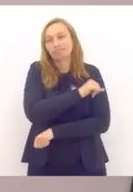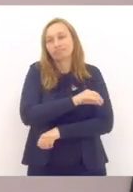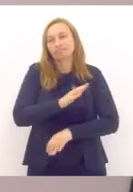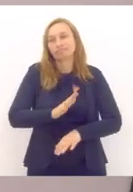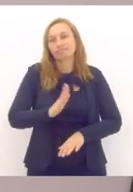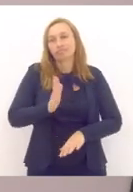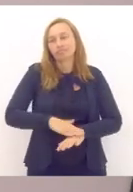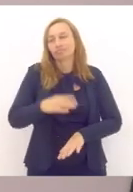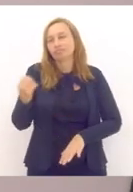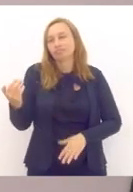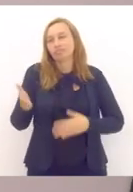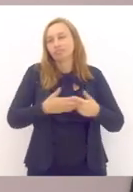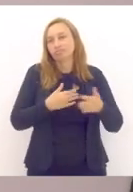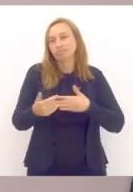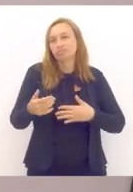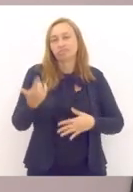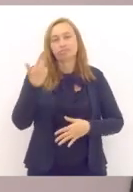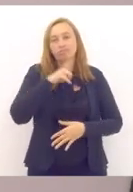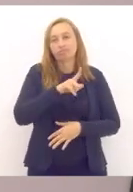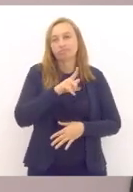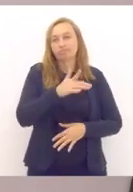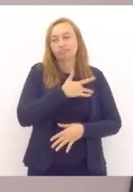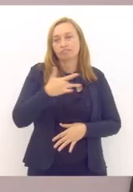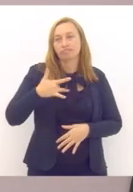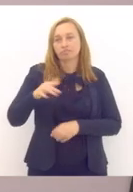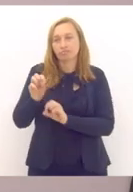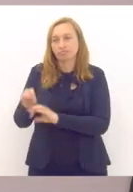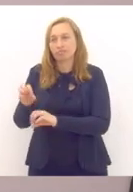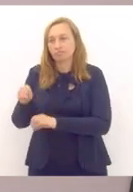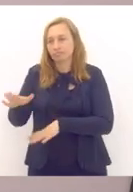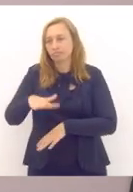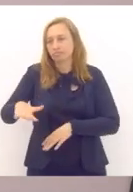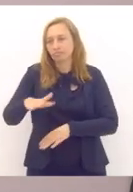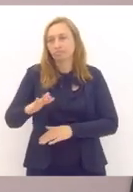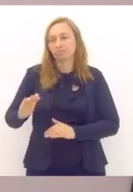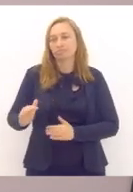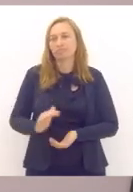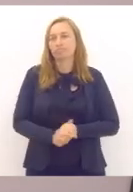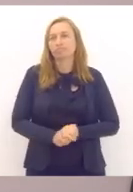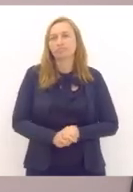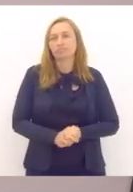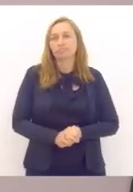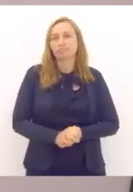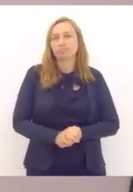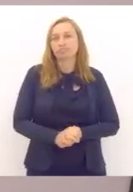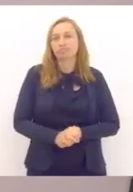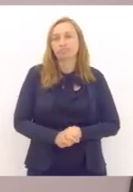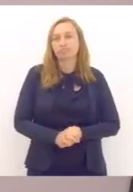qualquer regime, é conseguir assinar esses taques de saúde e educação.